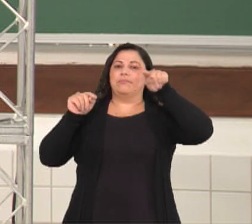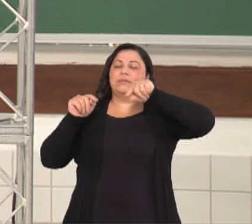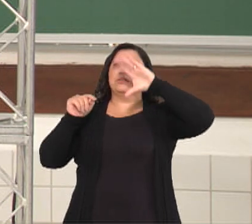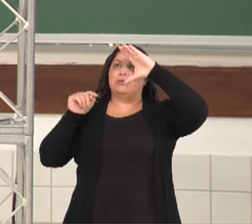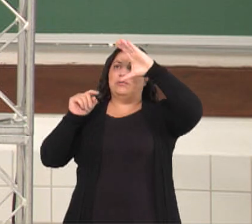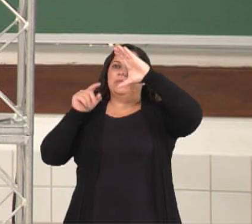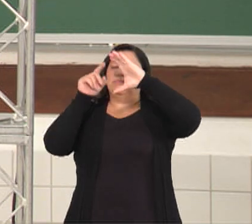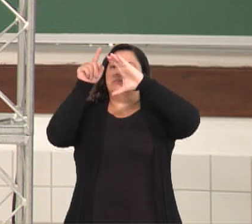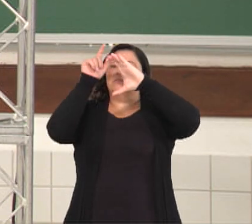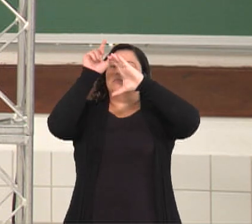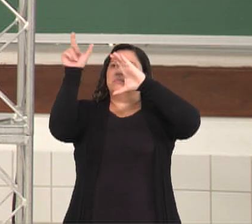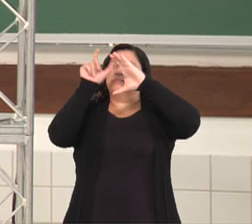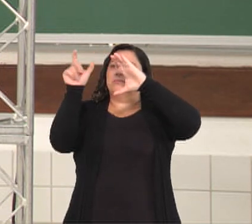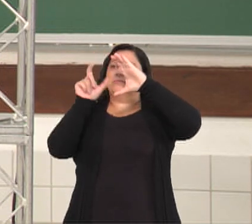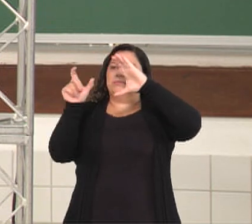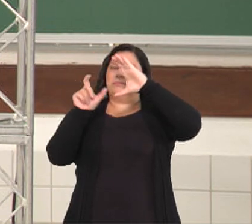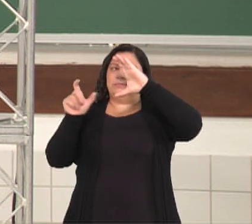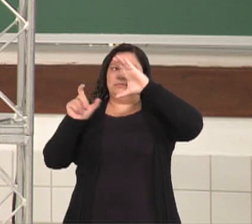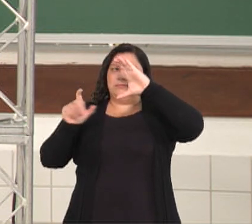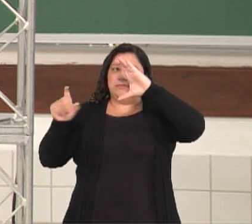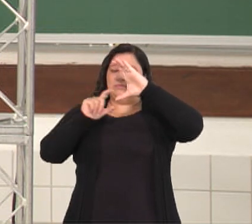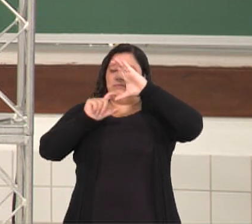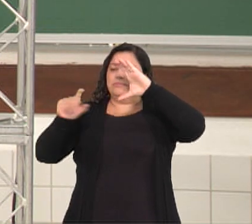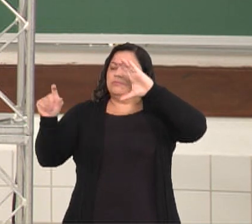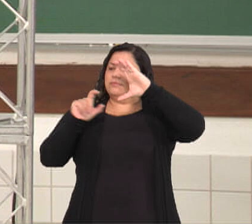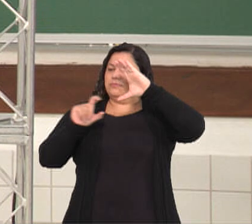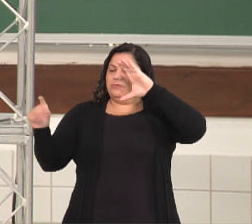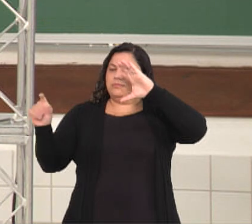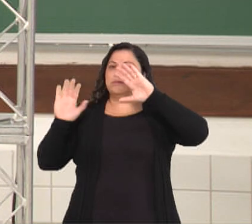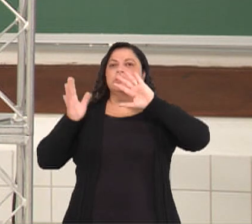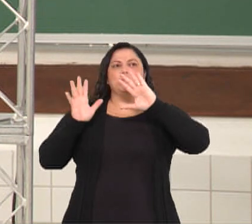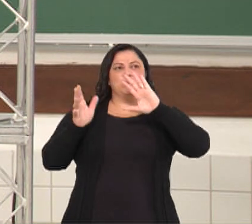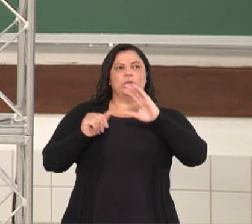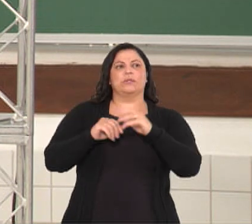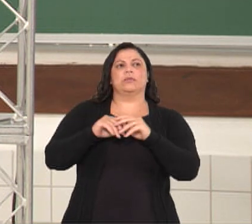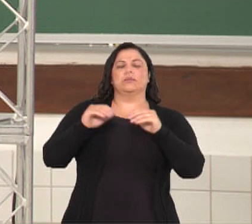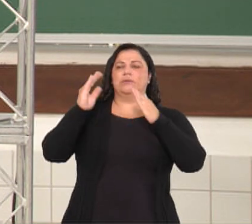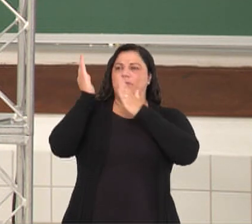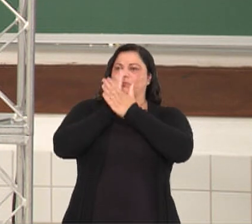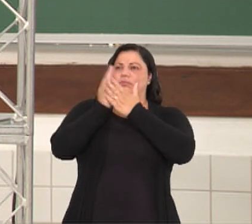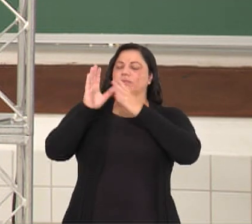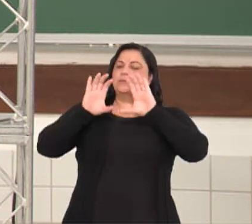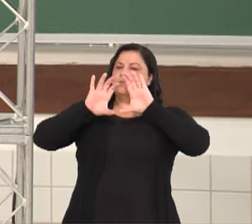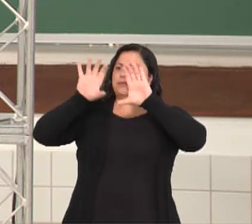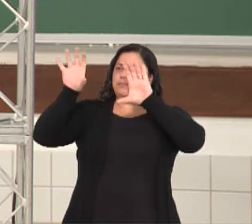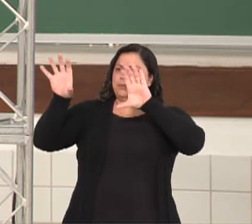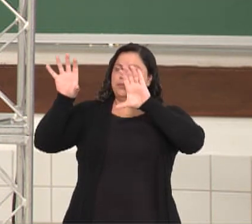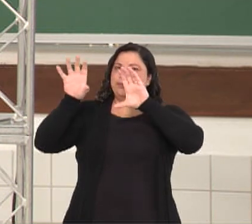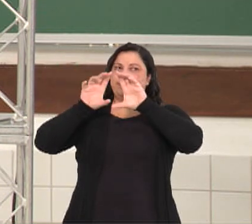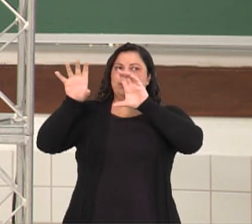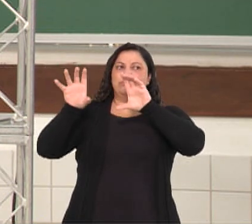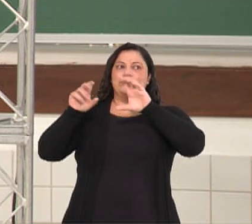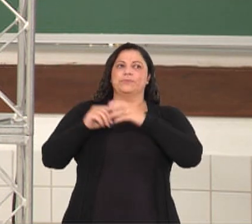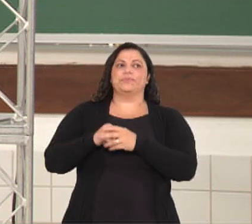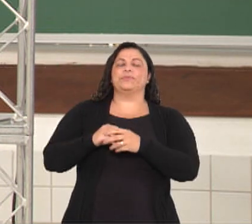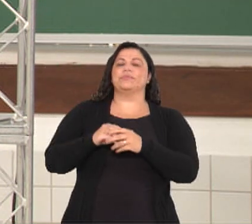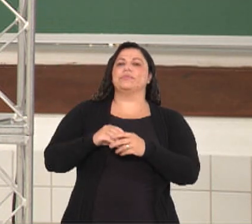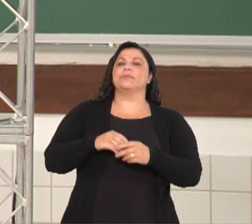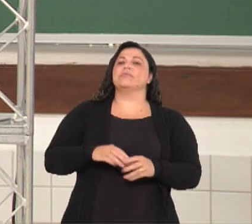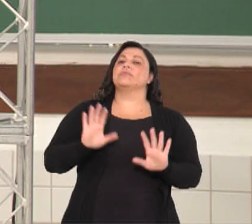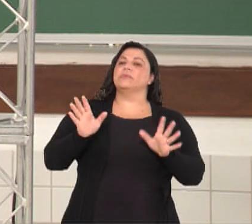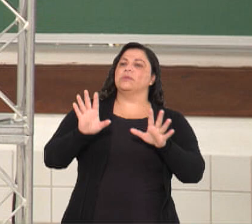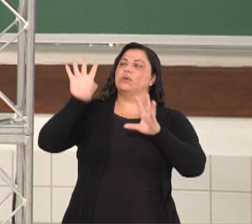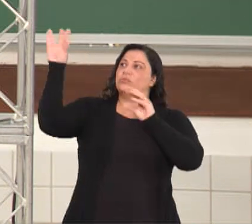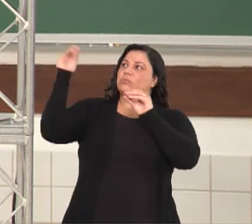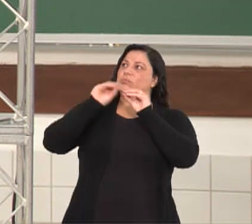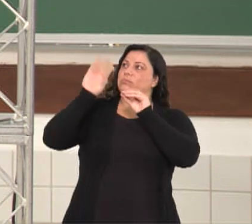constante eletrostática do vácuo, 9 vezes 10 elevado a nona newton metro quadrado por coulomb quadrado, distância entre as cargas 30 centímetros,